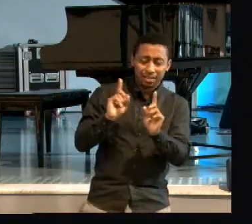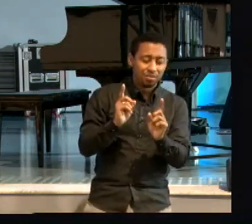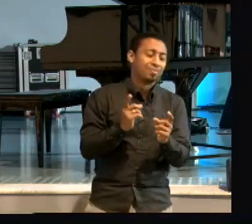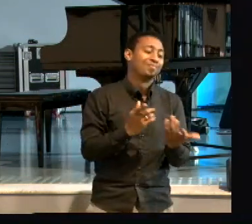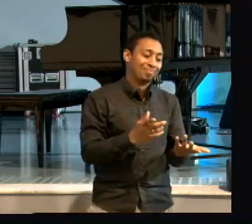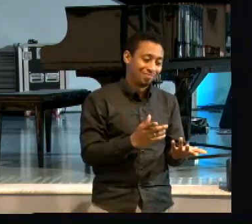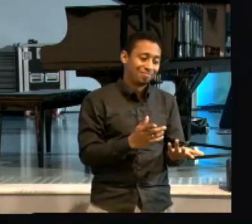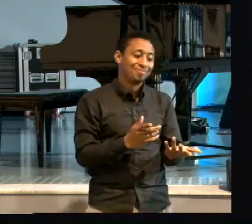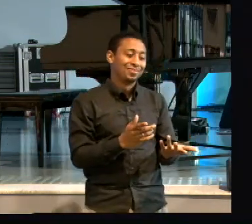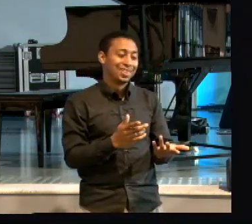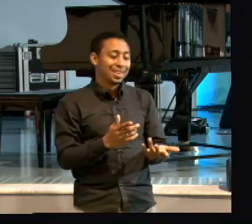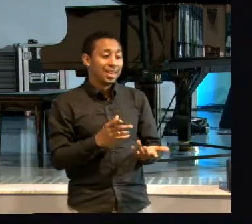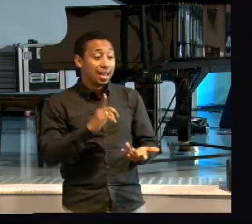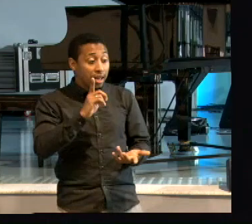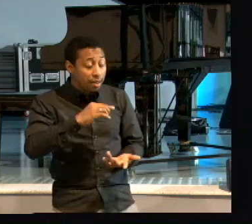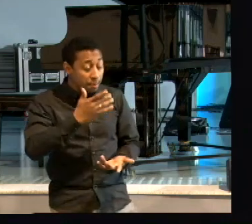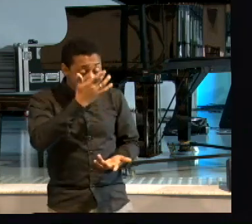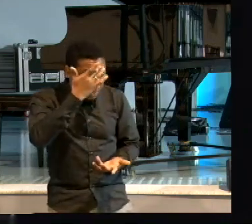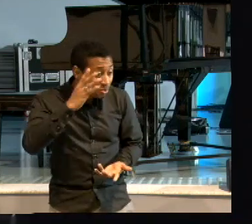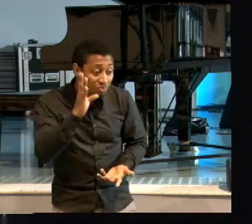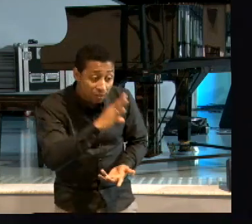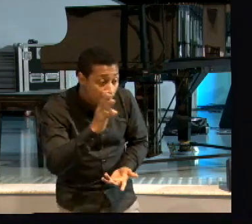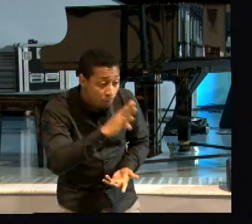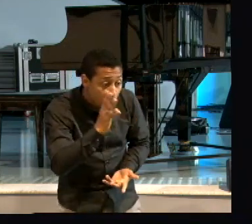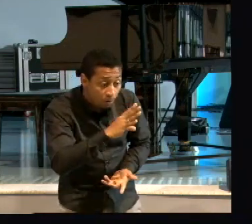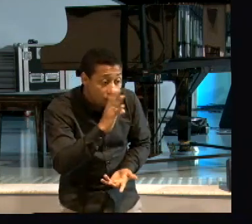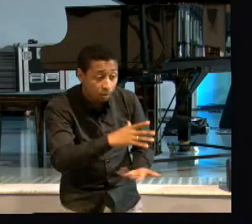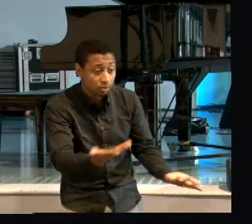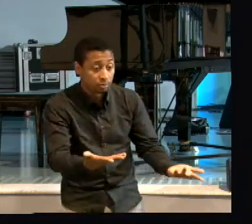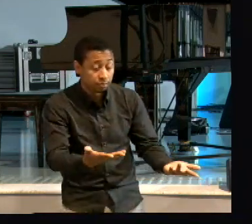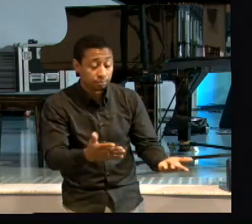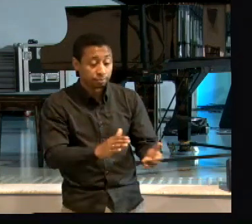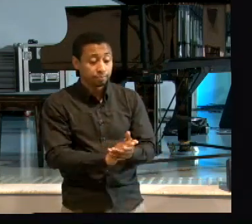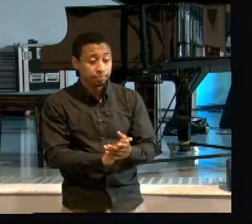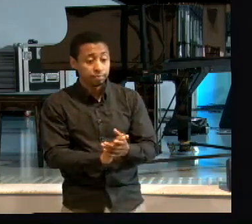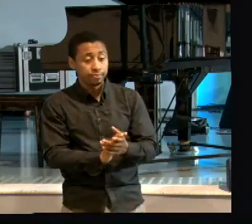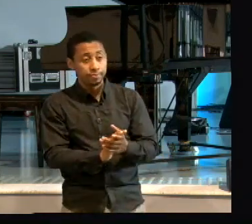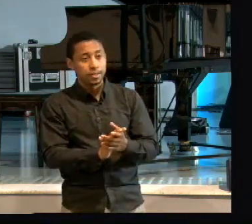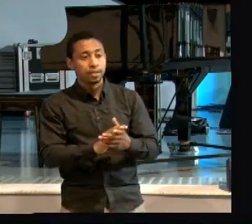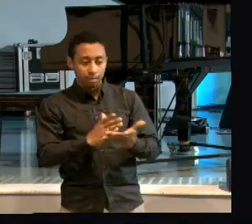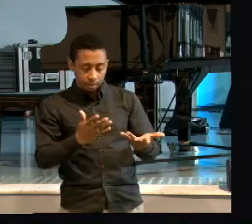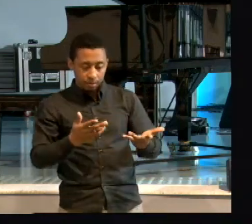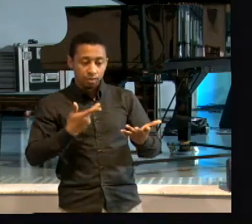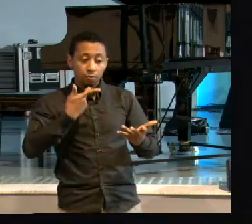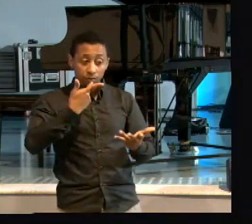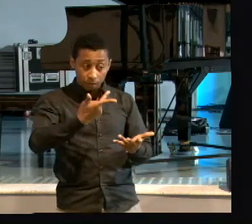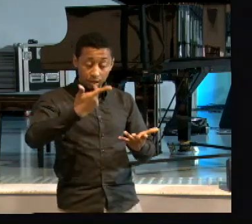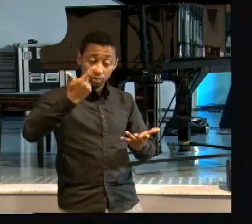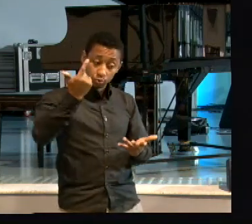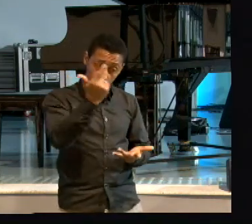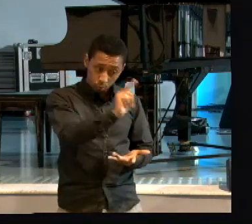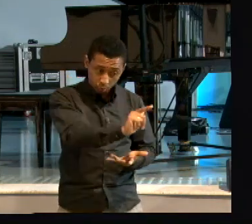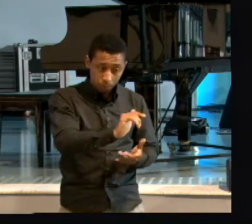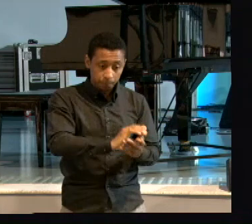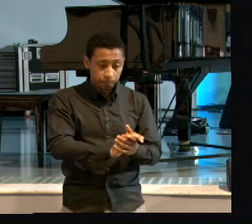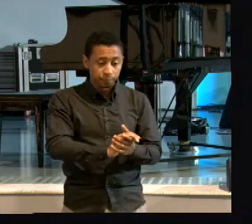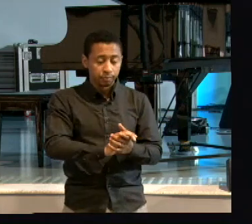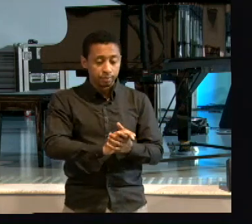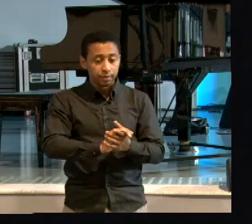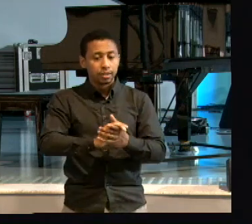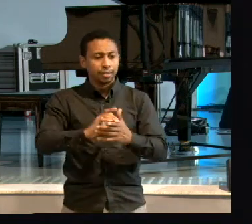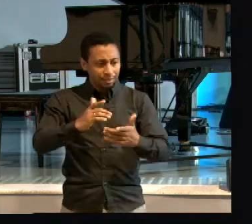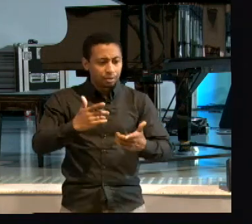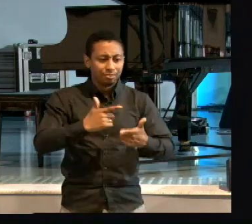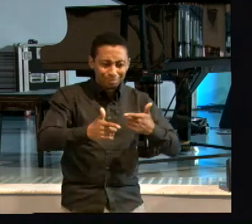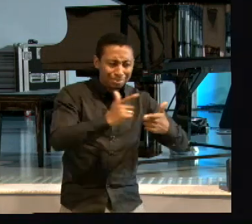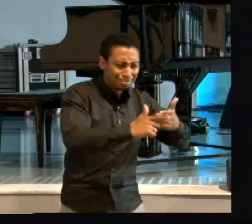A tentativa de se manter no controle, de ser seletivo. E eu repito, isso tem nos trazido mais problemas do que